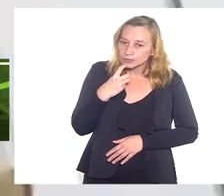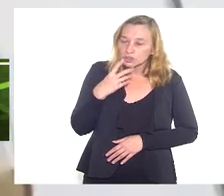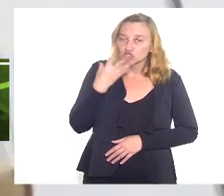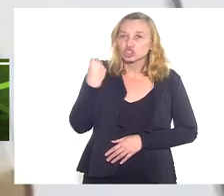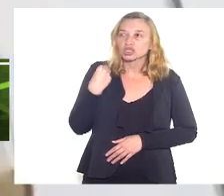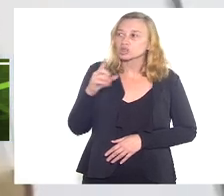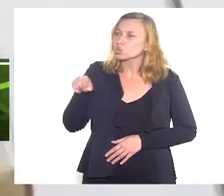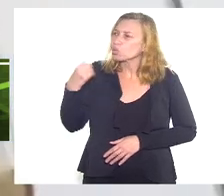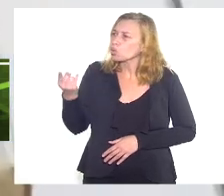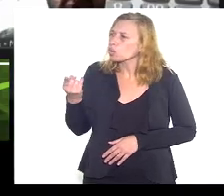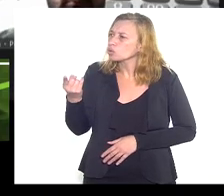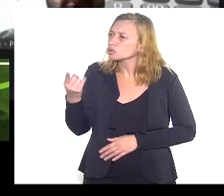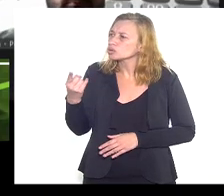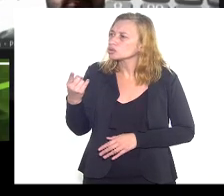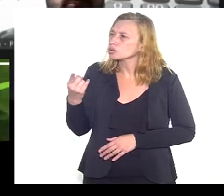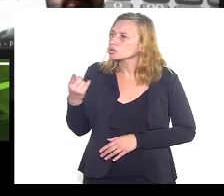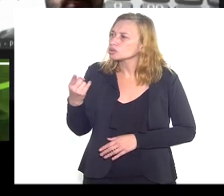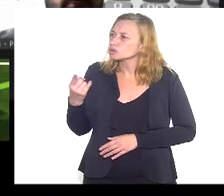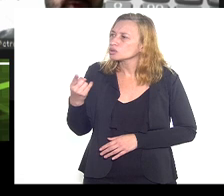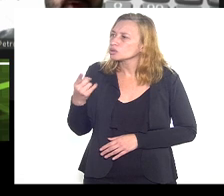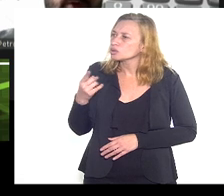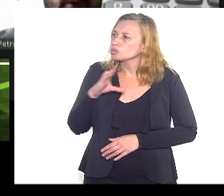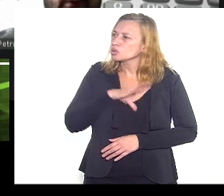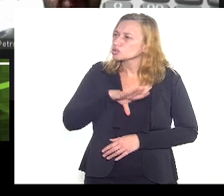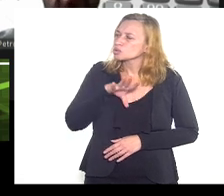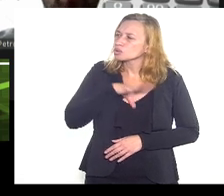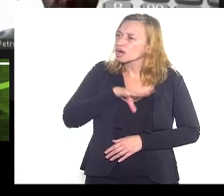Esqueci o outro da nota, não é Portugal, não, Porto...